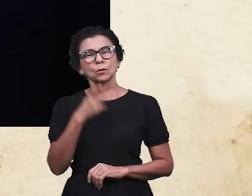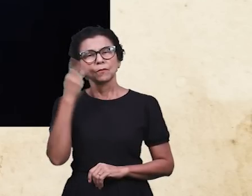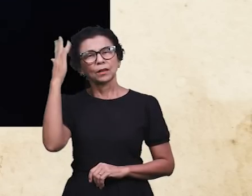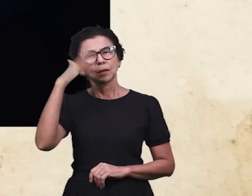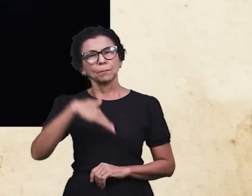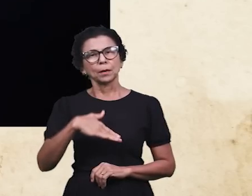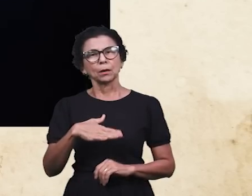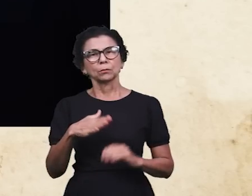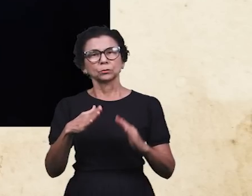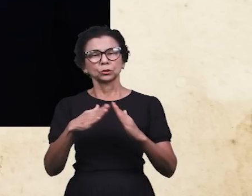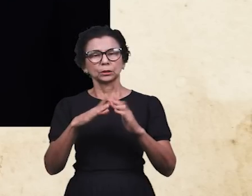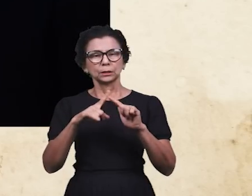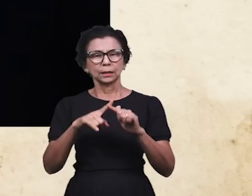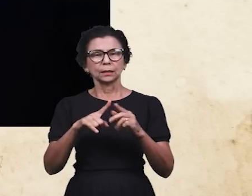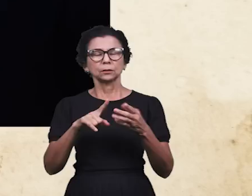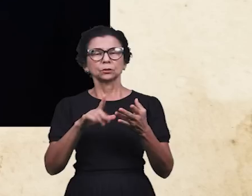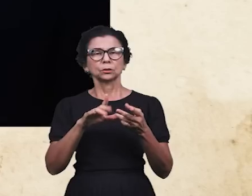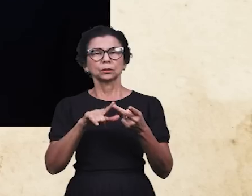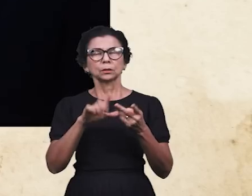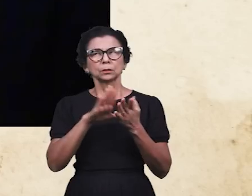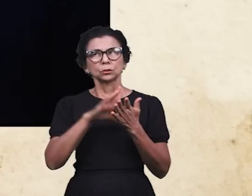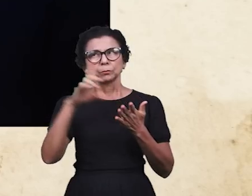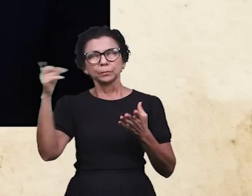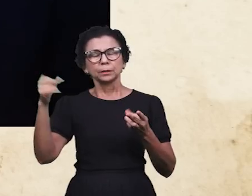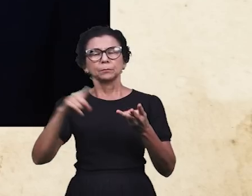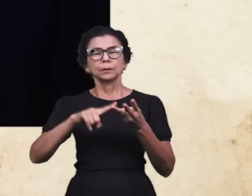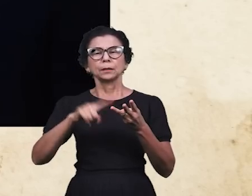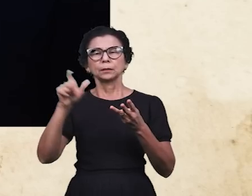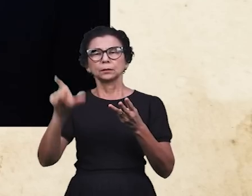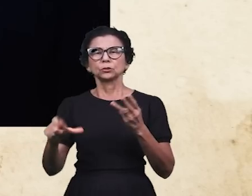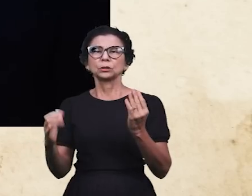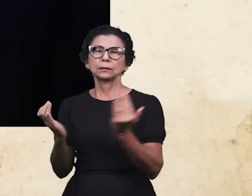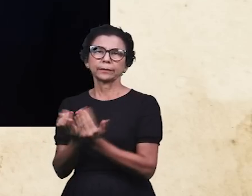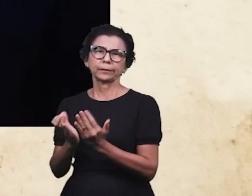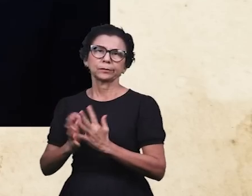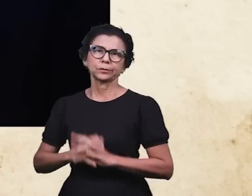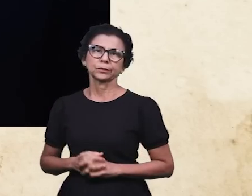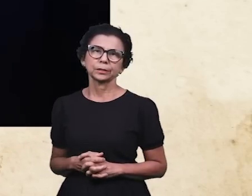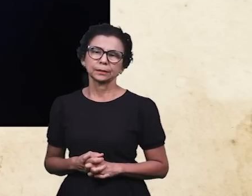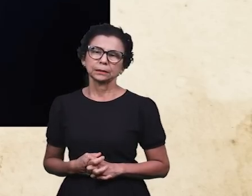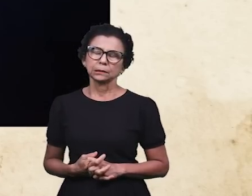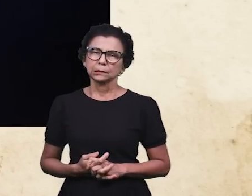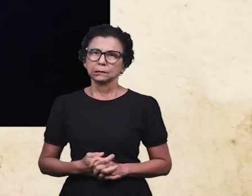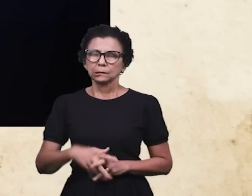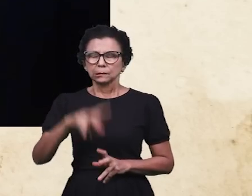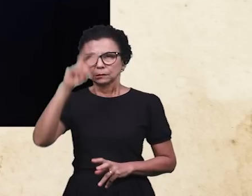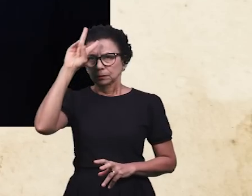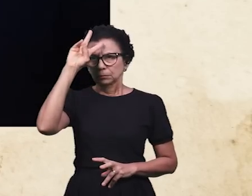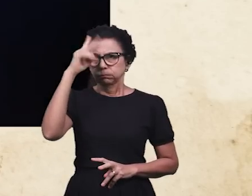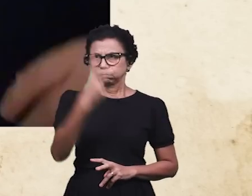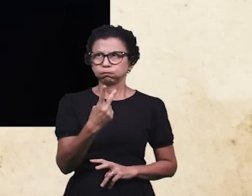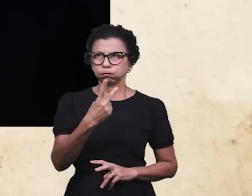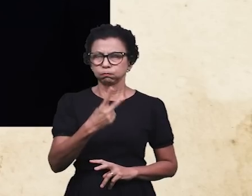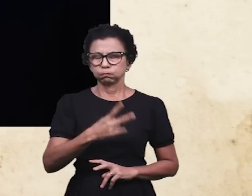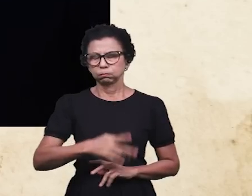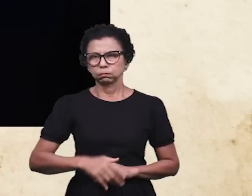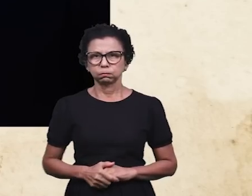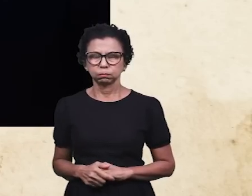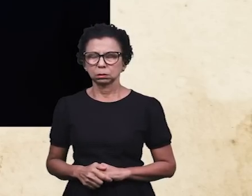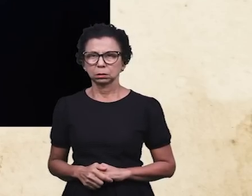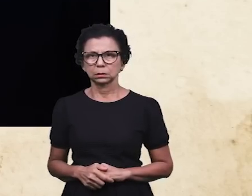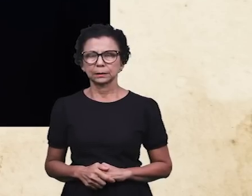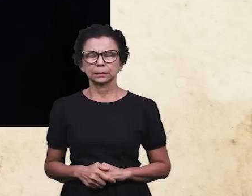para falar mal de Bíblia, para falar mal de Jesus, para falar mal de cristão. E aquilo me causou uma revolta muito grande.